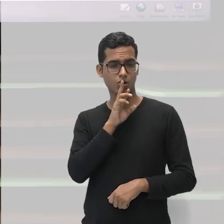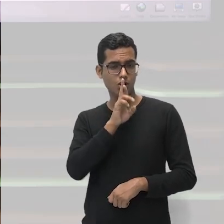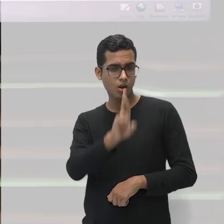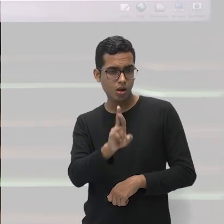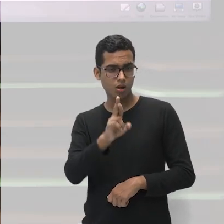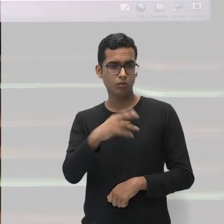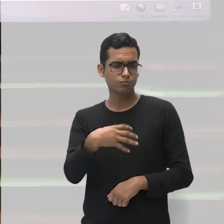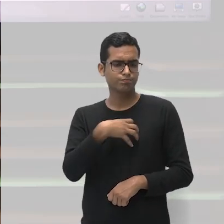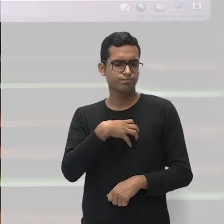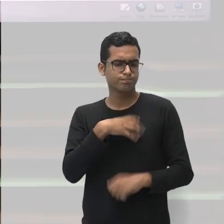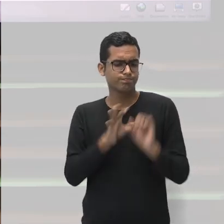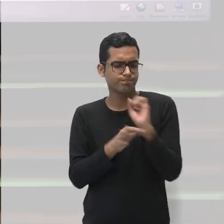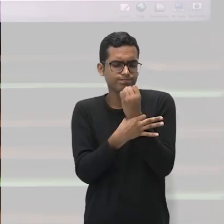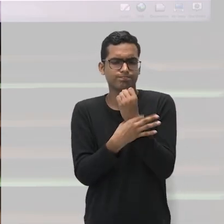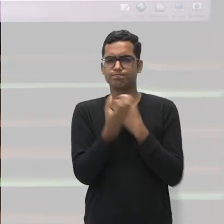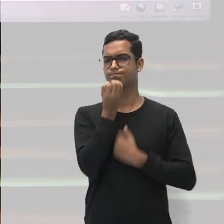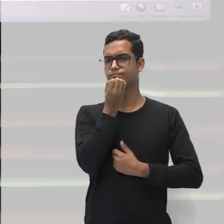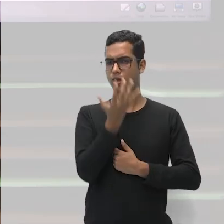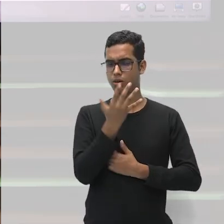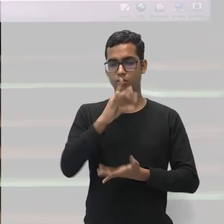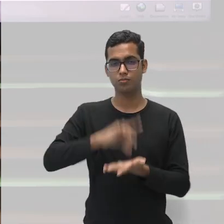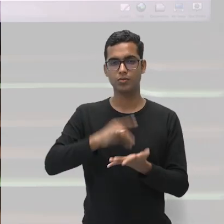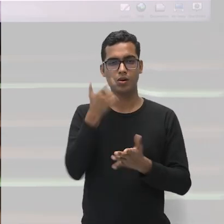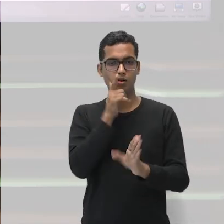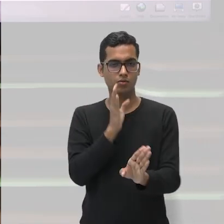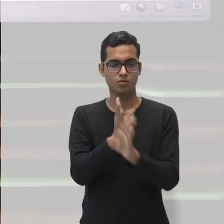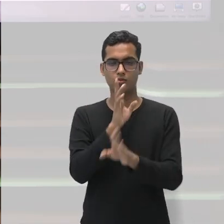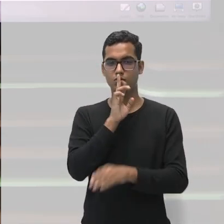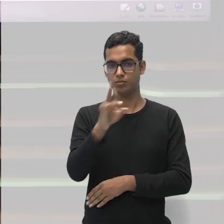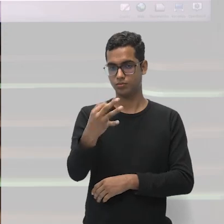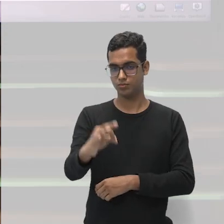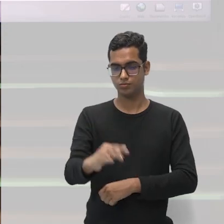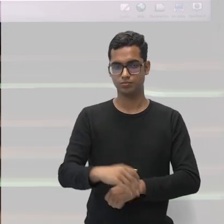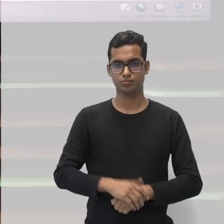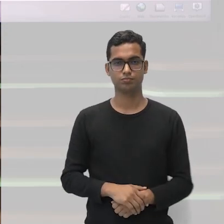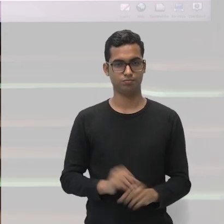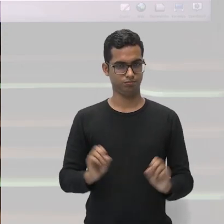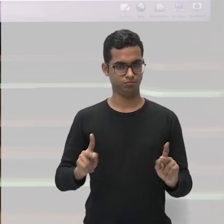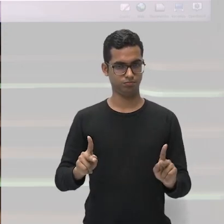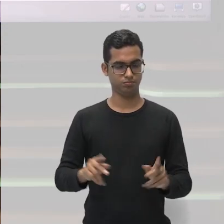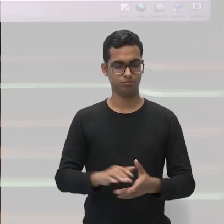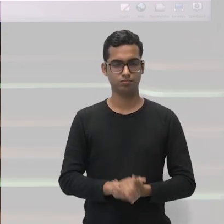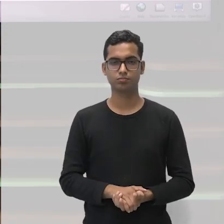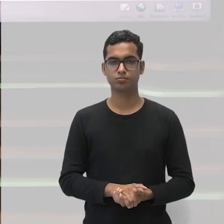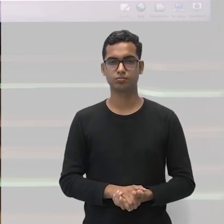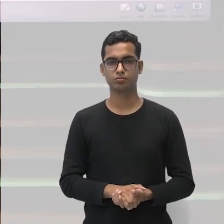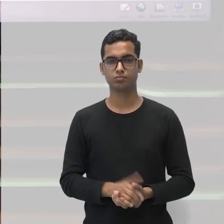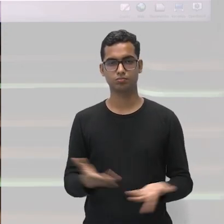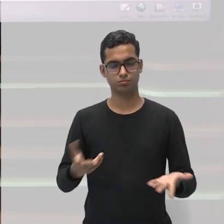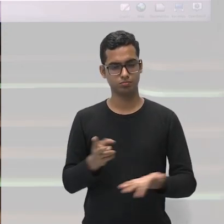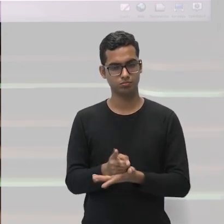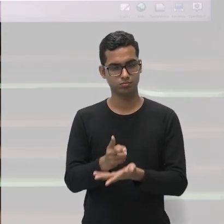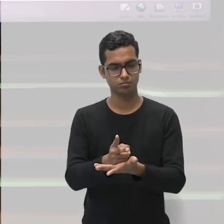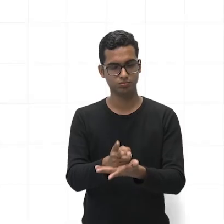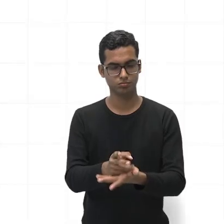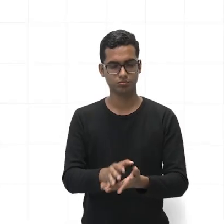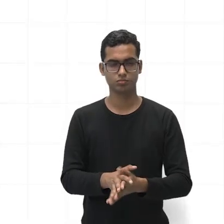desenvolver a questão e chegar na resposta certa, beleza? Dando continuidade ao